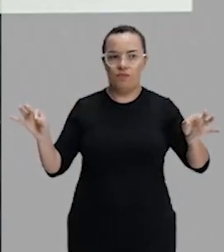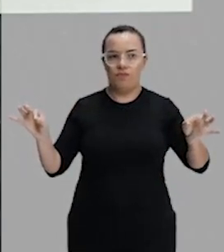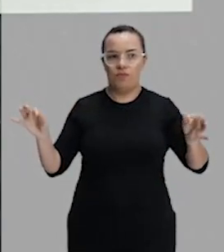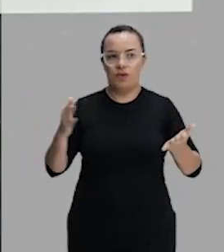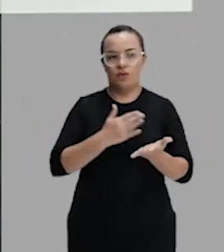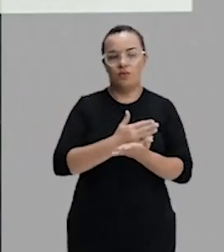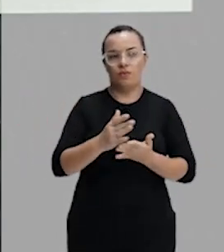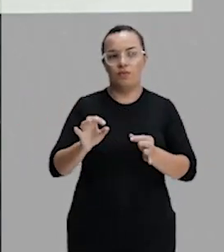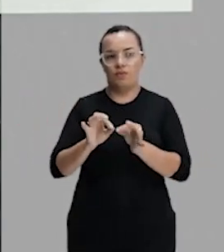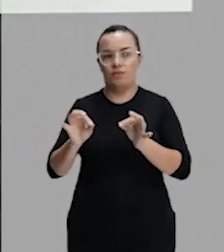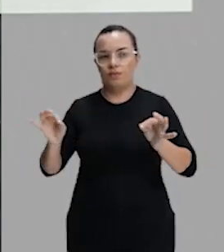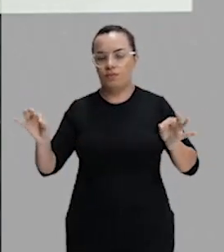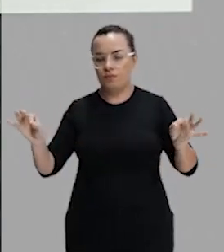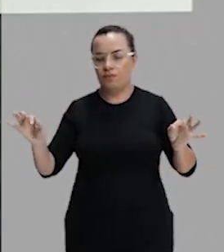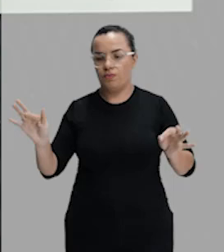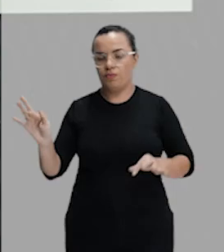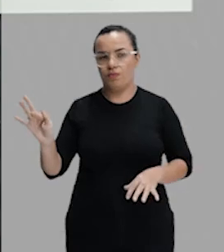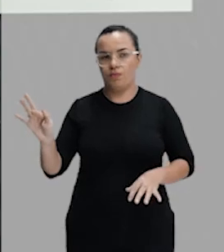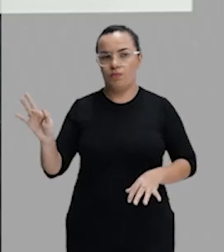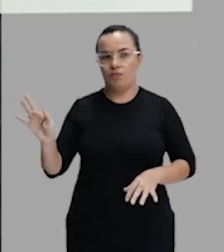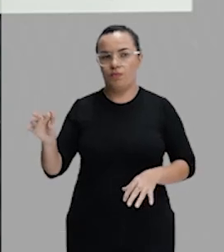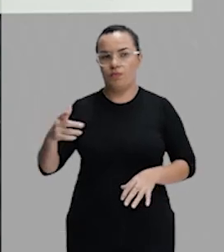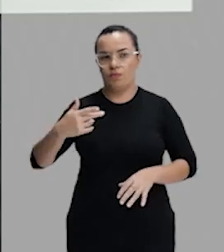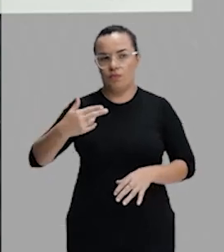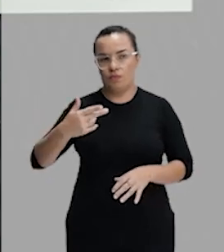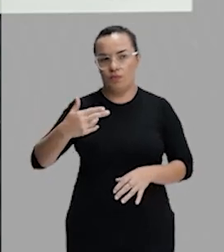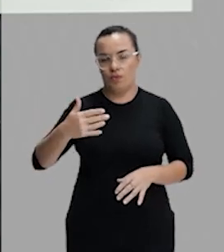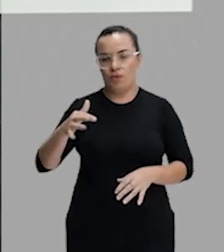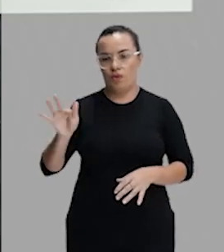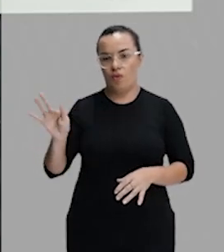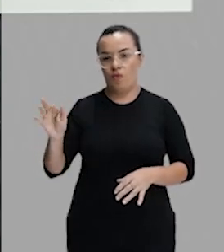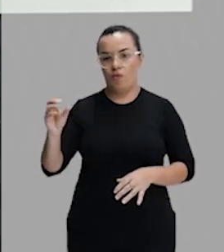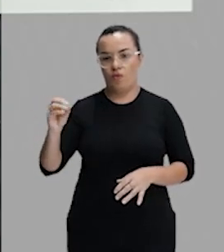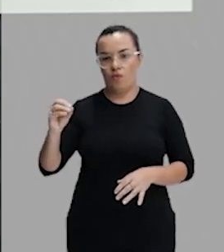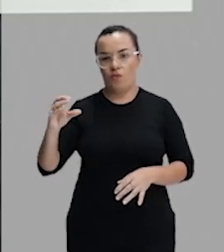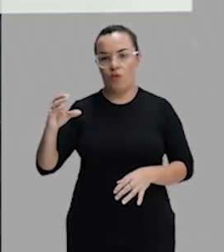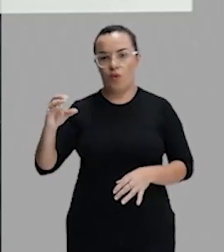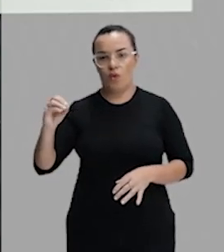aqui é o chamado foco da parábola.